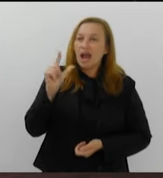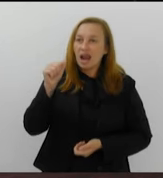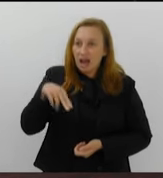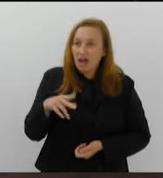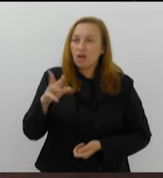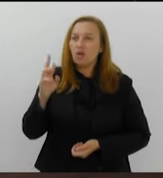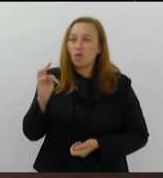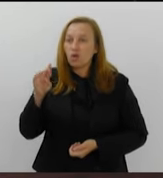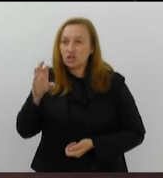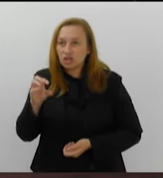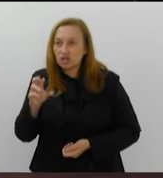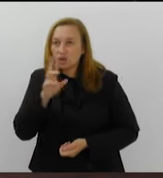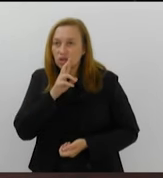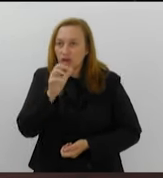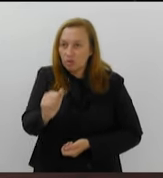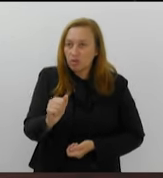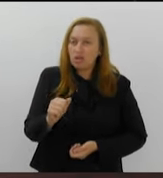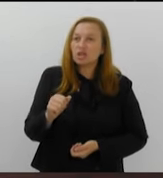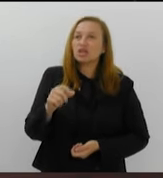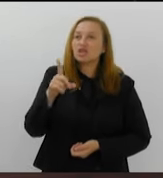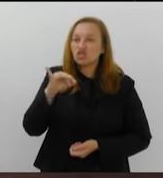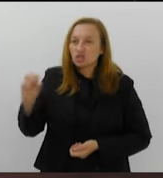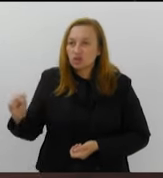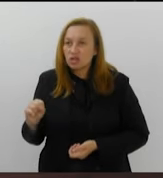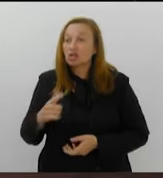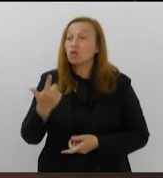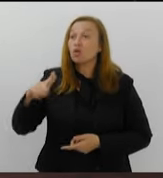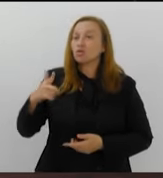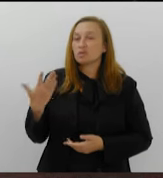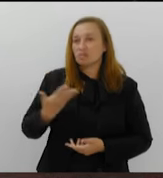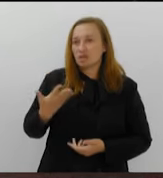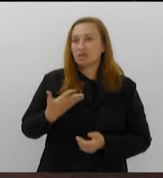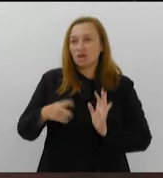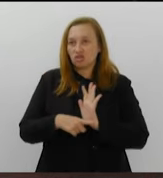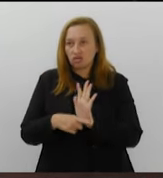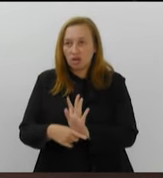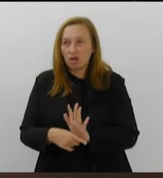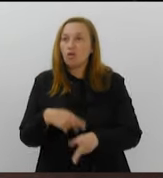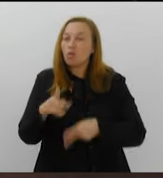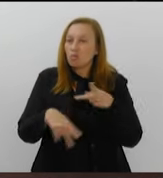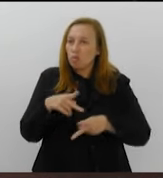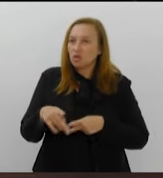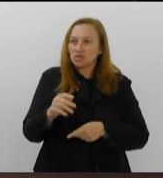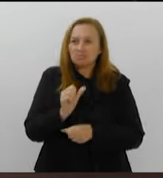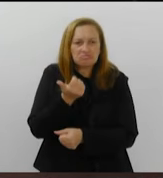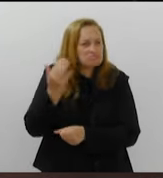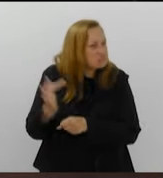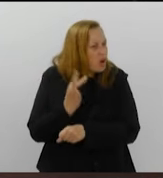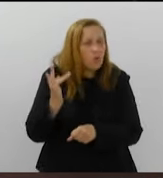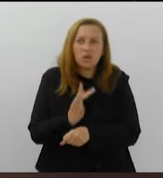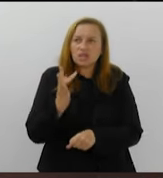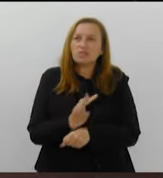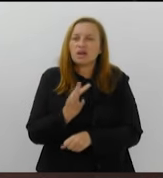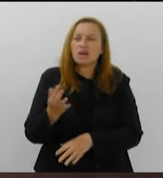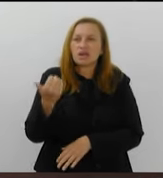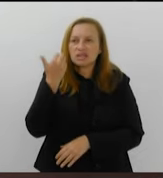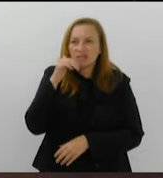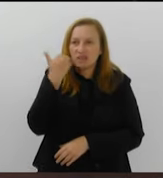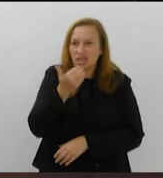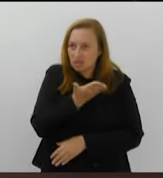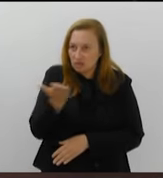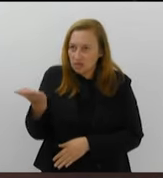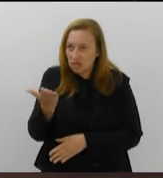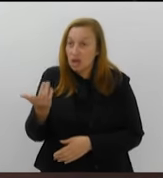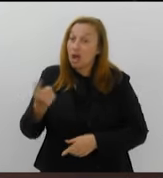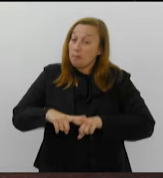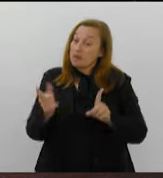o Pompeu, o Ratinho que está sendo comigo, Dionísio e tantos outros nos ajudando. A população não aguenta mais a covardia de vocês. Mas